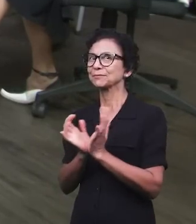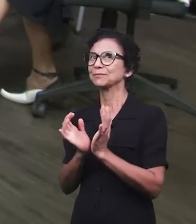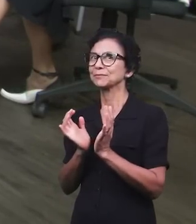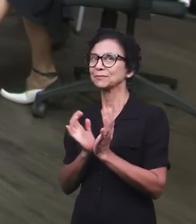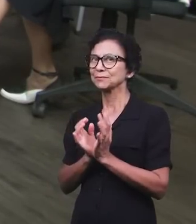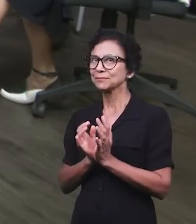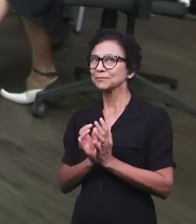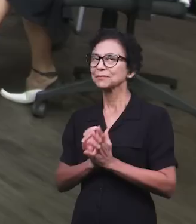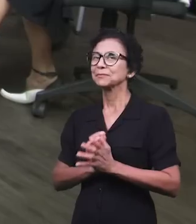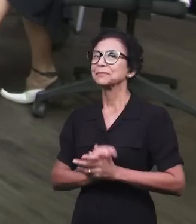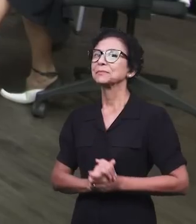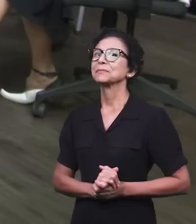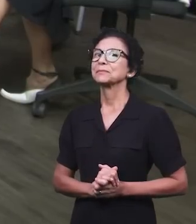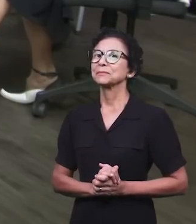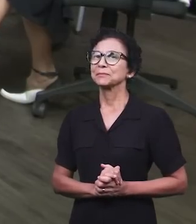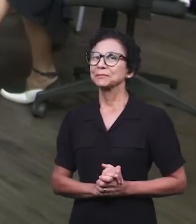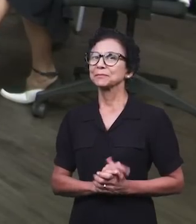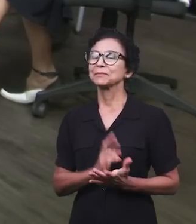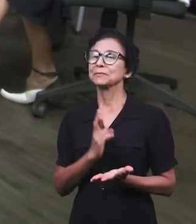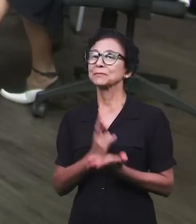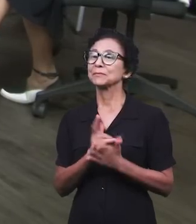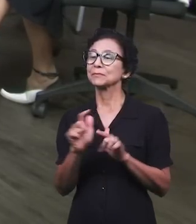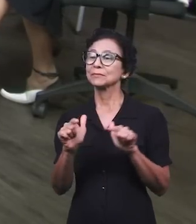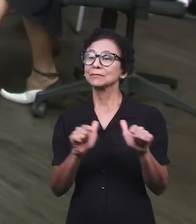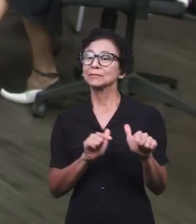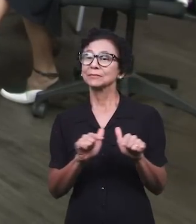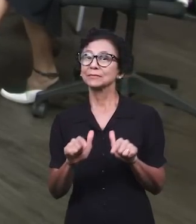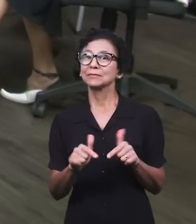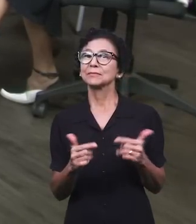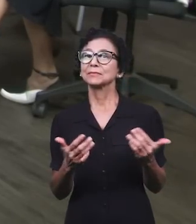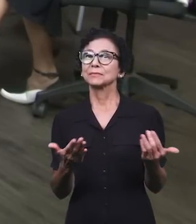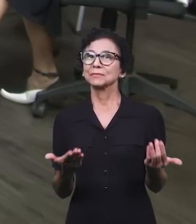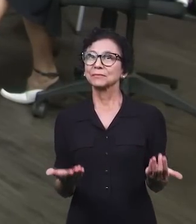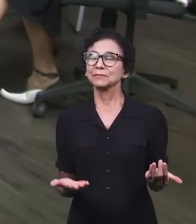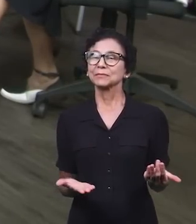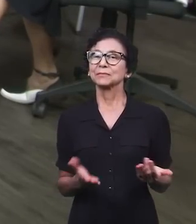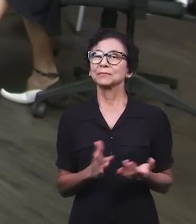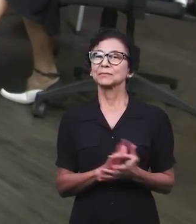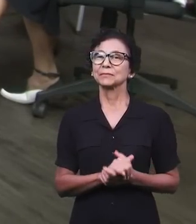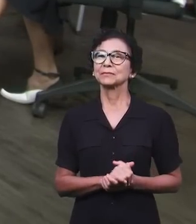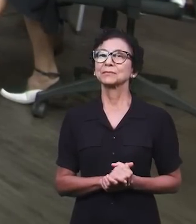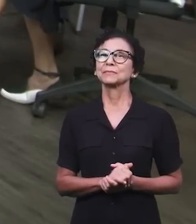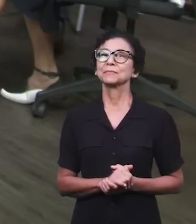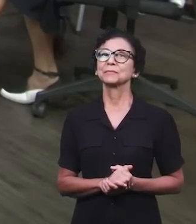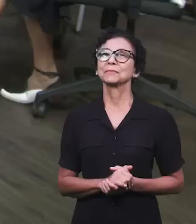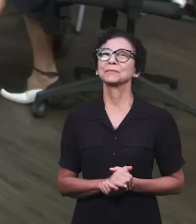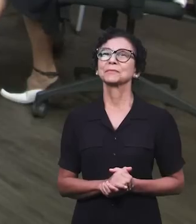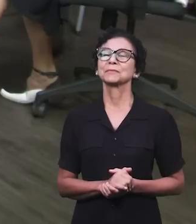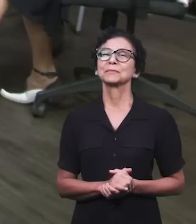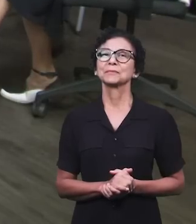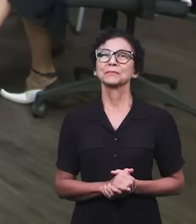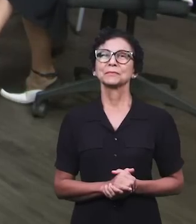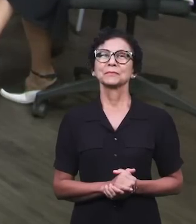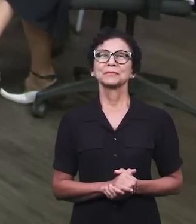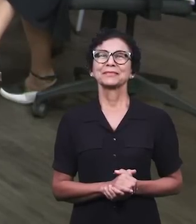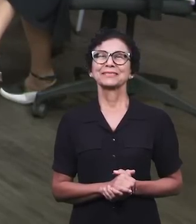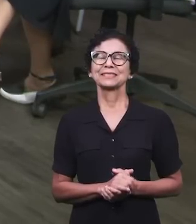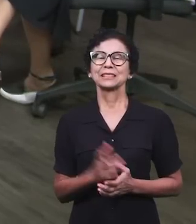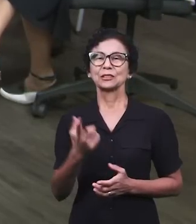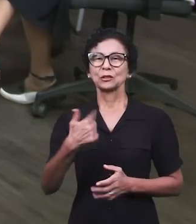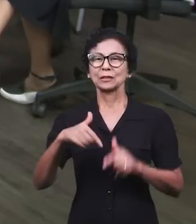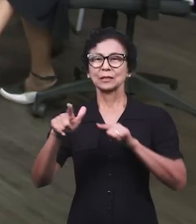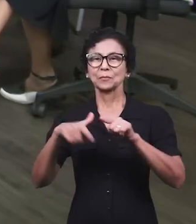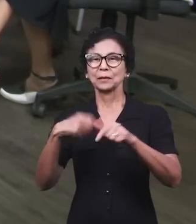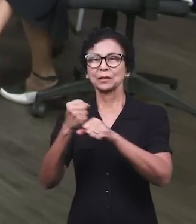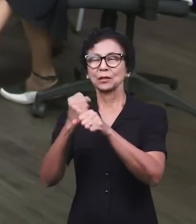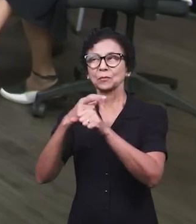Sim, fruto desse trabalho maravilhoso. É assim mesmo, tá vendo? A gente faz a vontade do Senhor, o Senhor faz as nossas. Justamente, nós